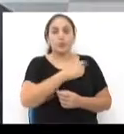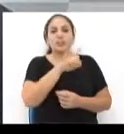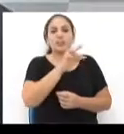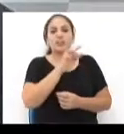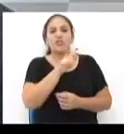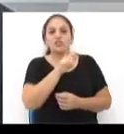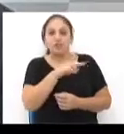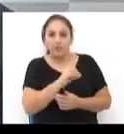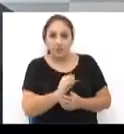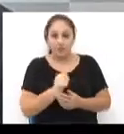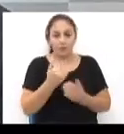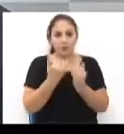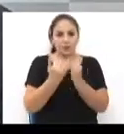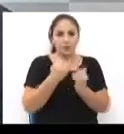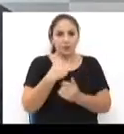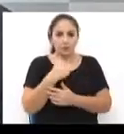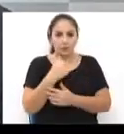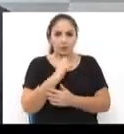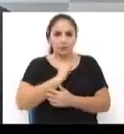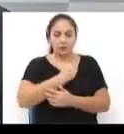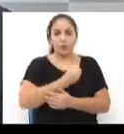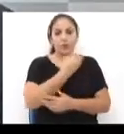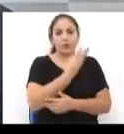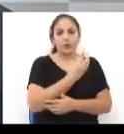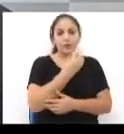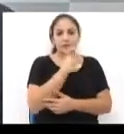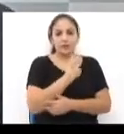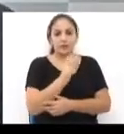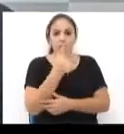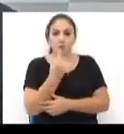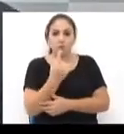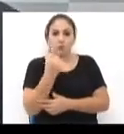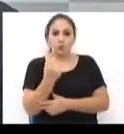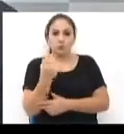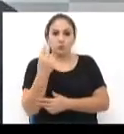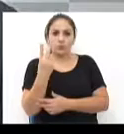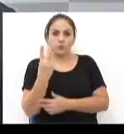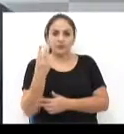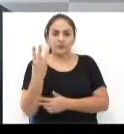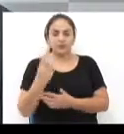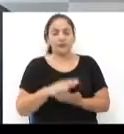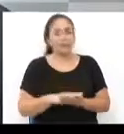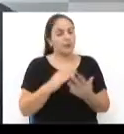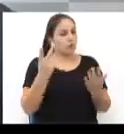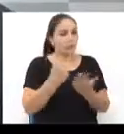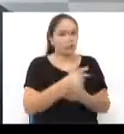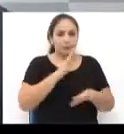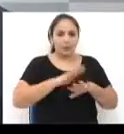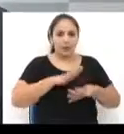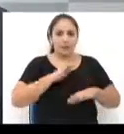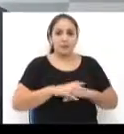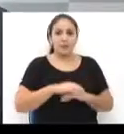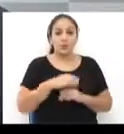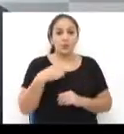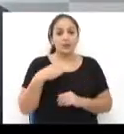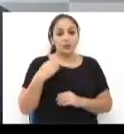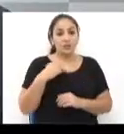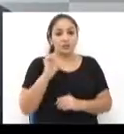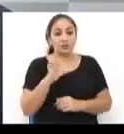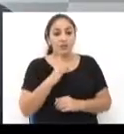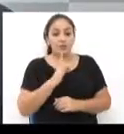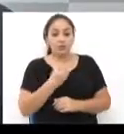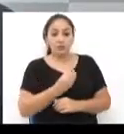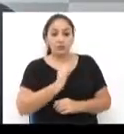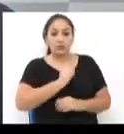por exemplo, meu número era 45123, né? Isso não mais poderá acontecer. O candidato terá apenas um número da